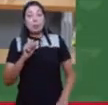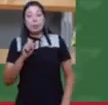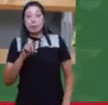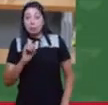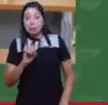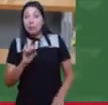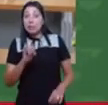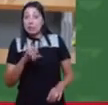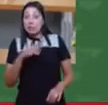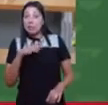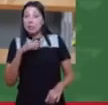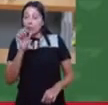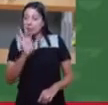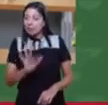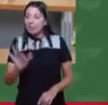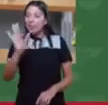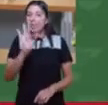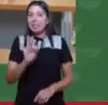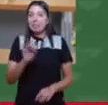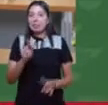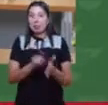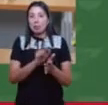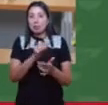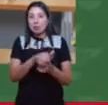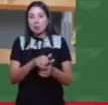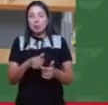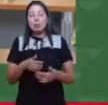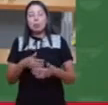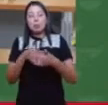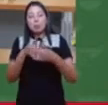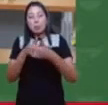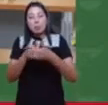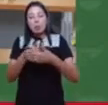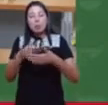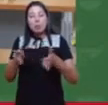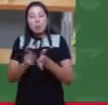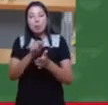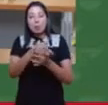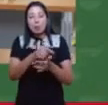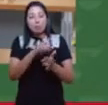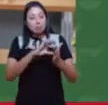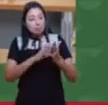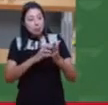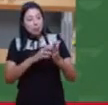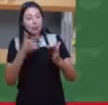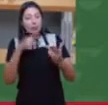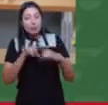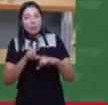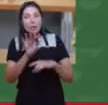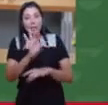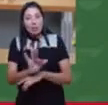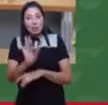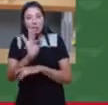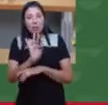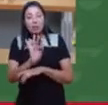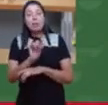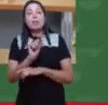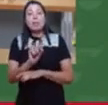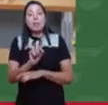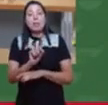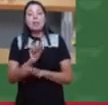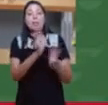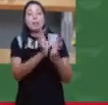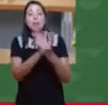nós tivéssemos uma federação de partidos, tipo uma frente, né, de partidos, nós poderíamos, na federação, congregar